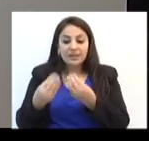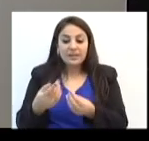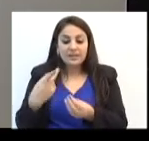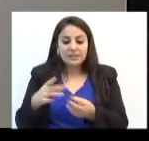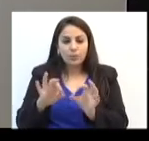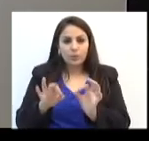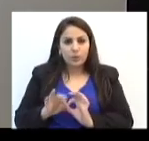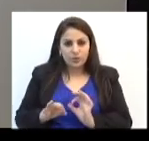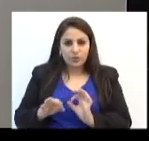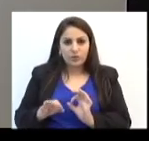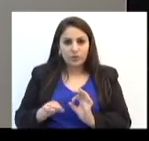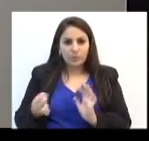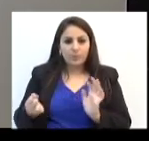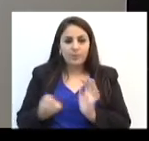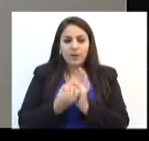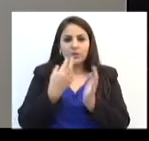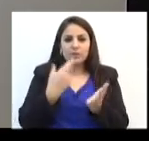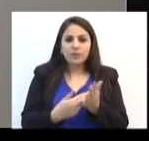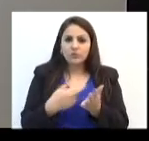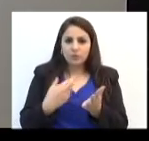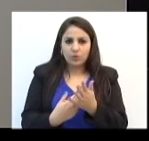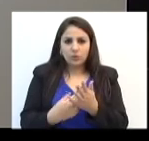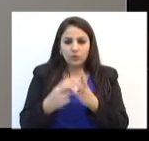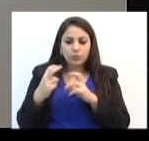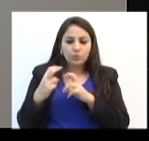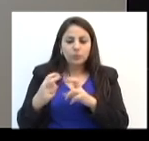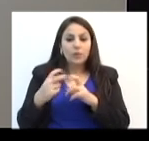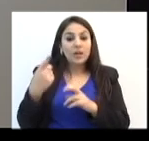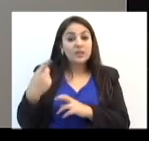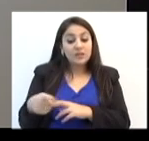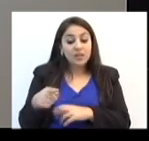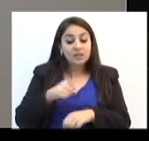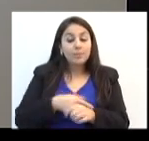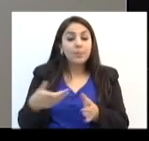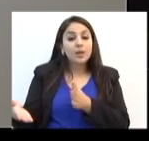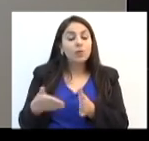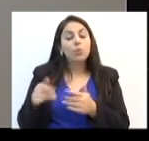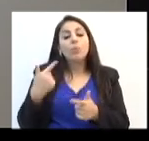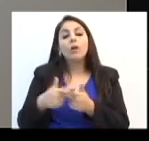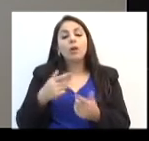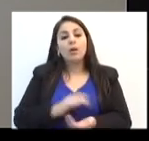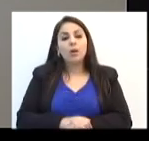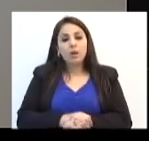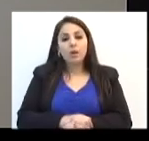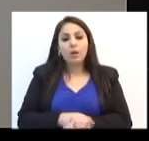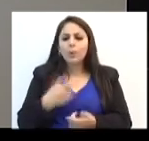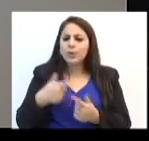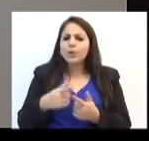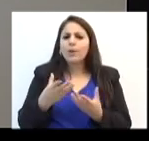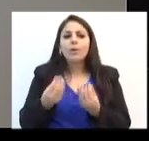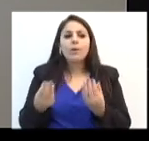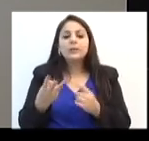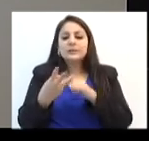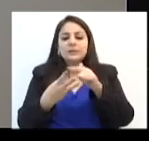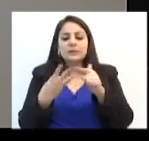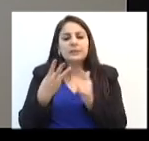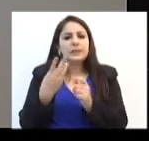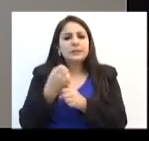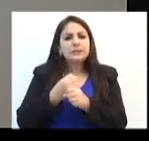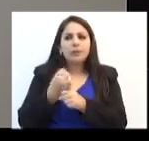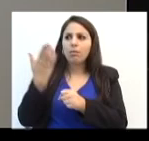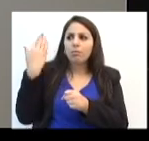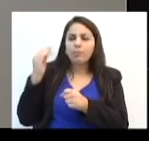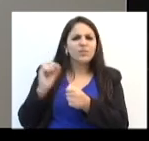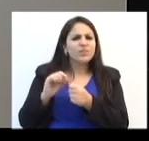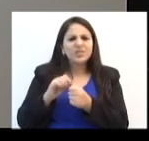do marco regulatório do transporte público municipal nesse período. Por quê? Porque teve todos esses 3 anos para fazer isso